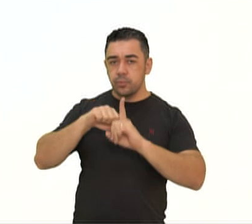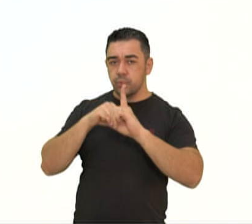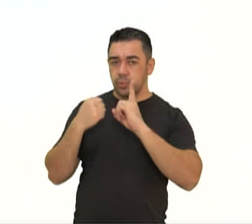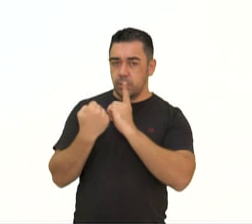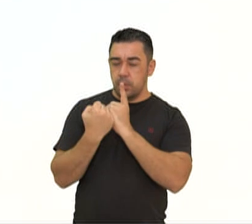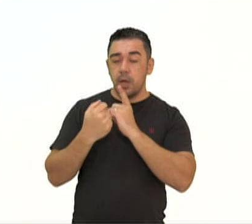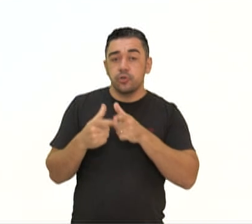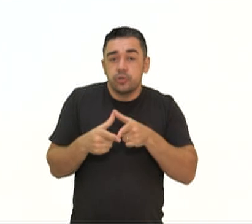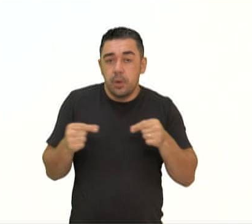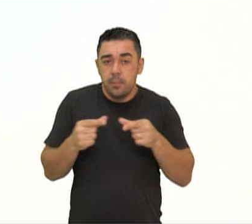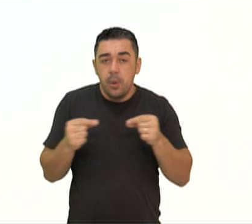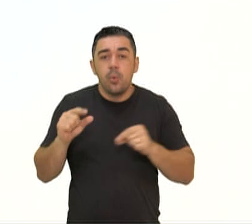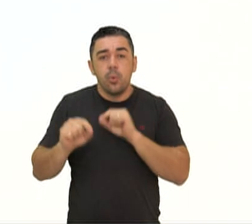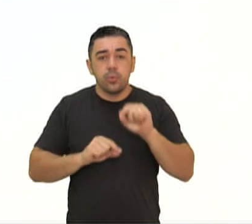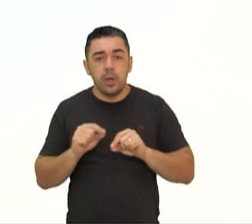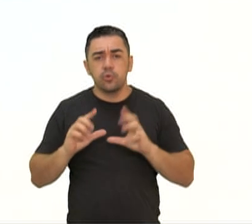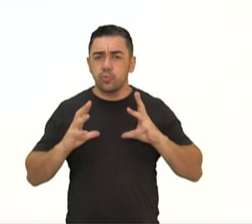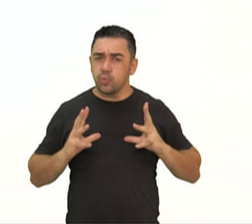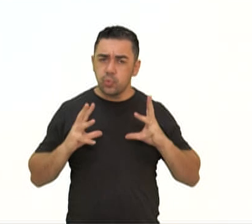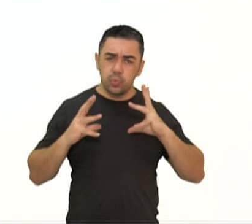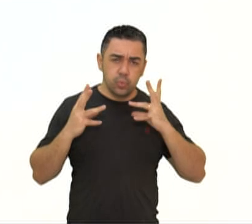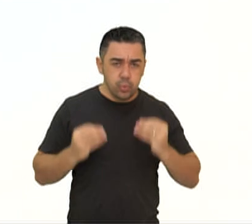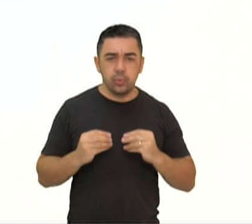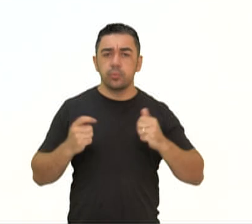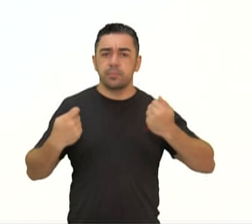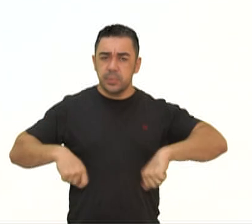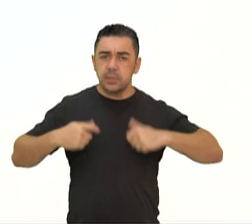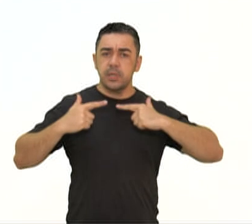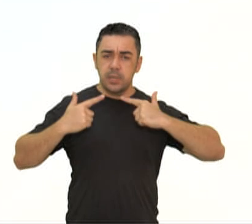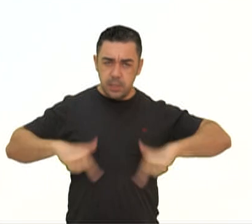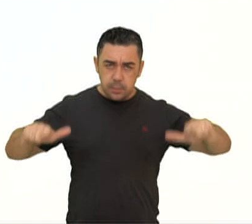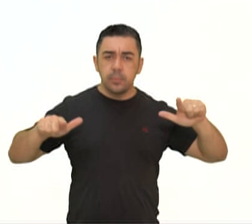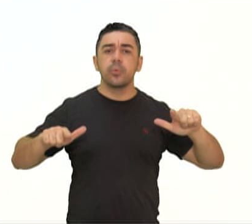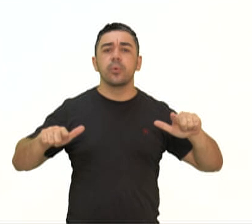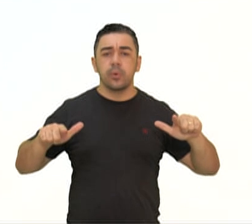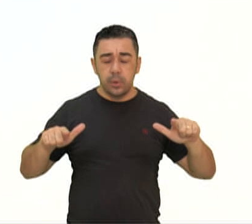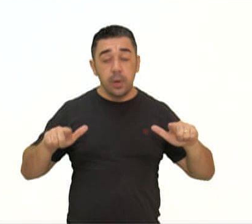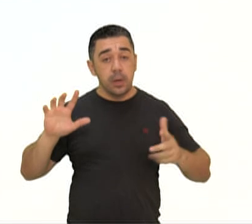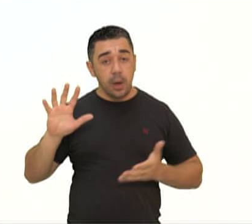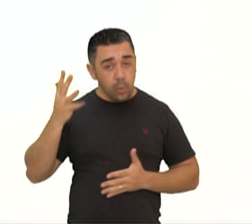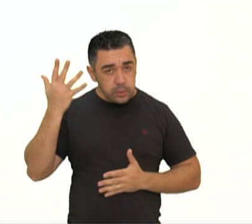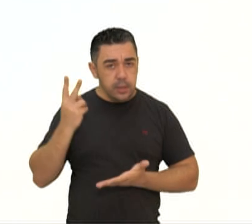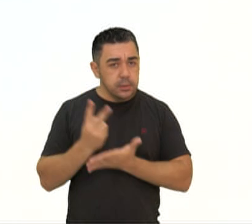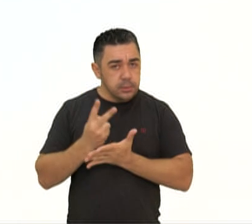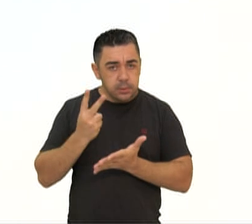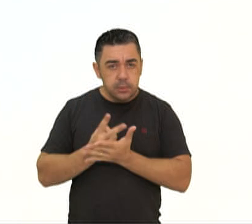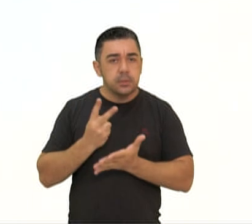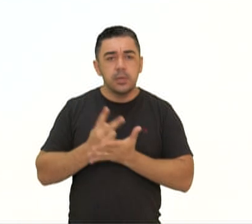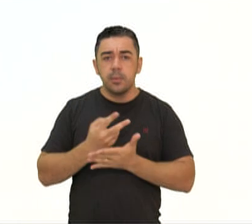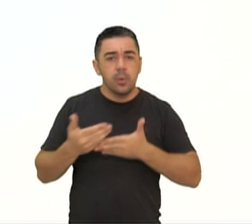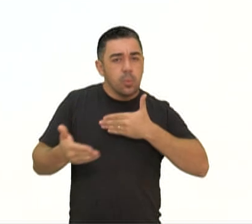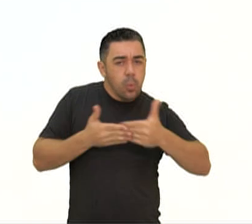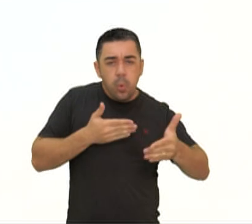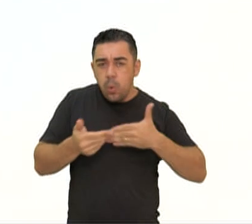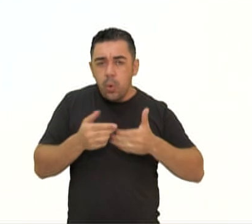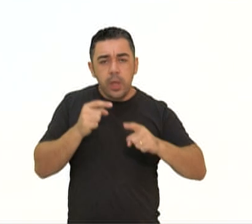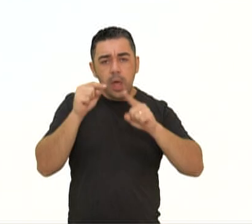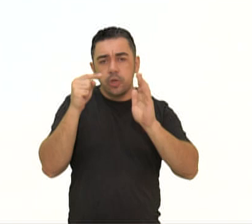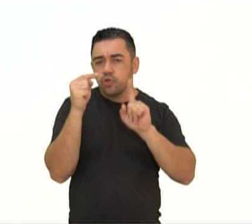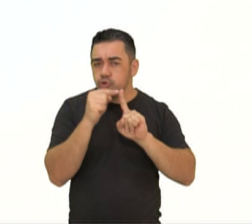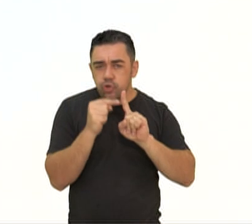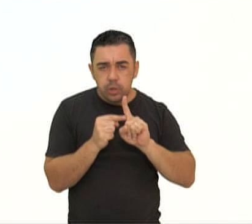é garantir que tudo esteja absolutamente limpo e isso aconteça em todos os eventos esportivos.